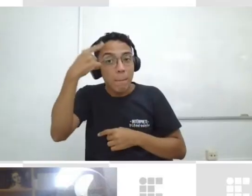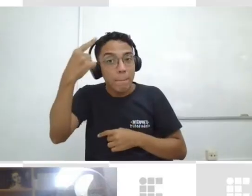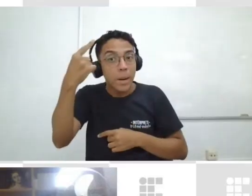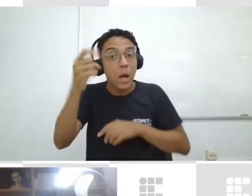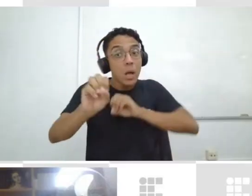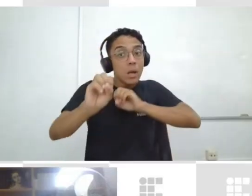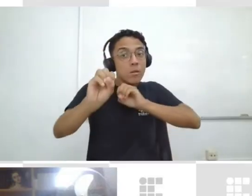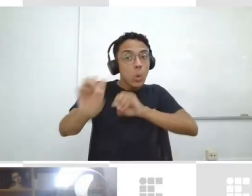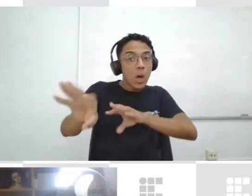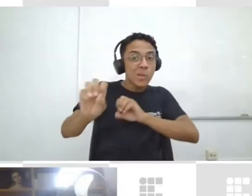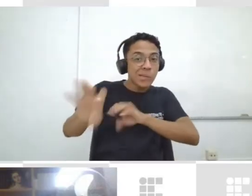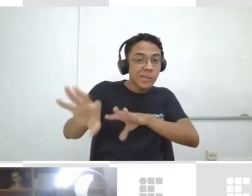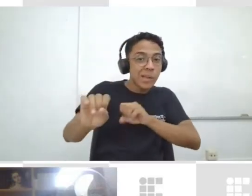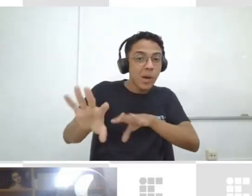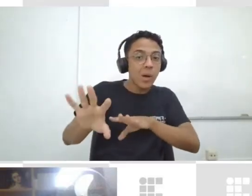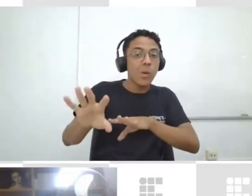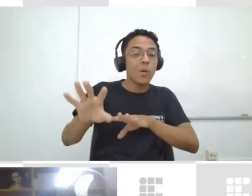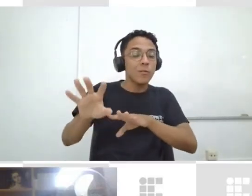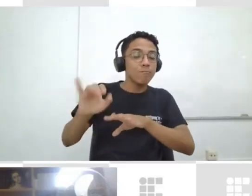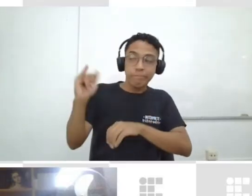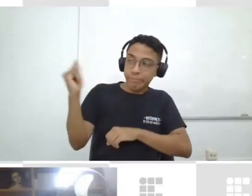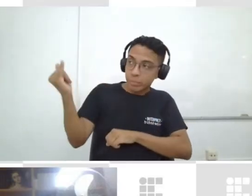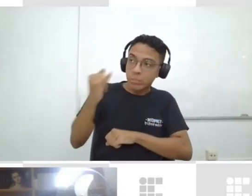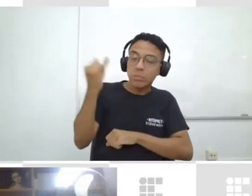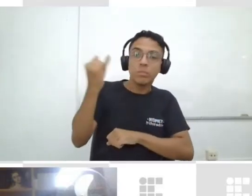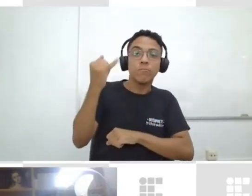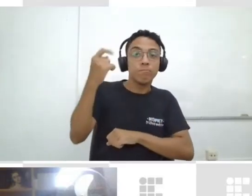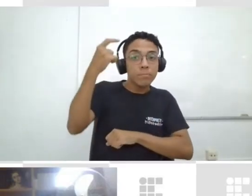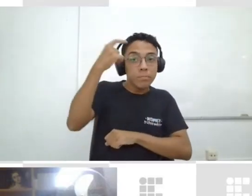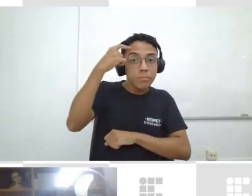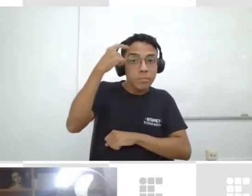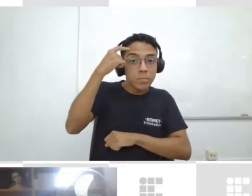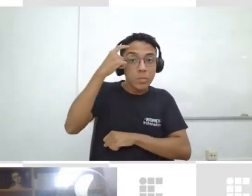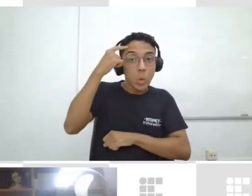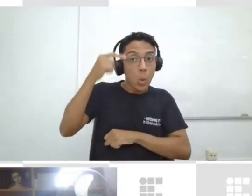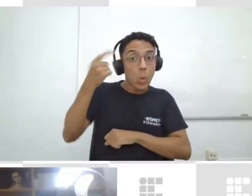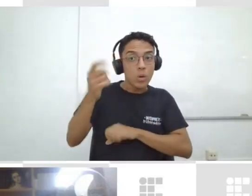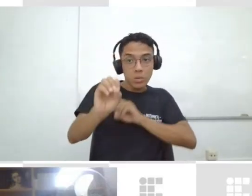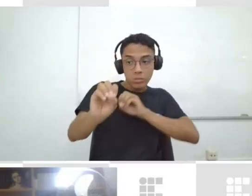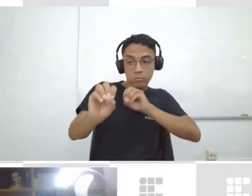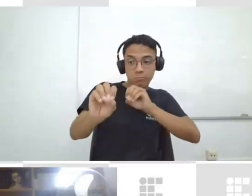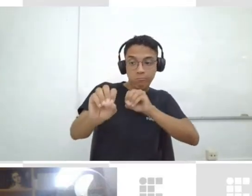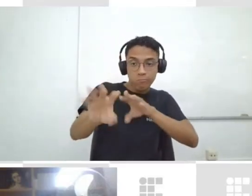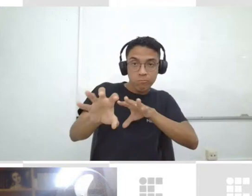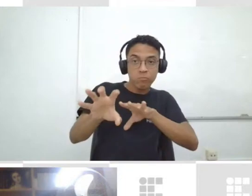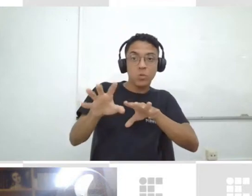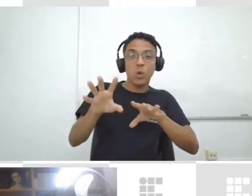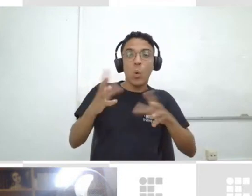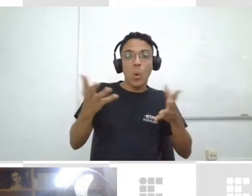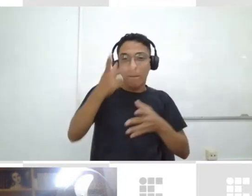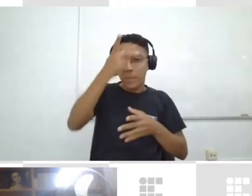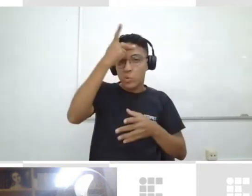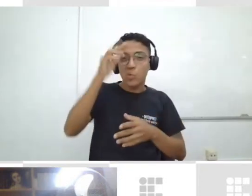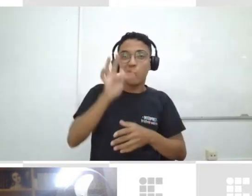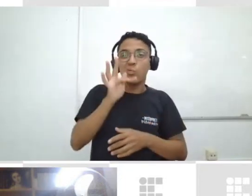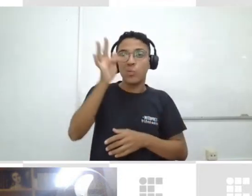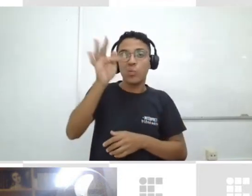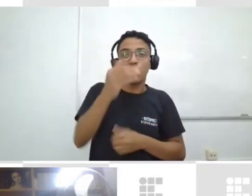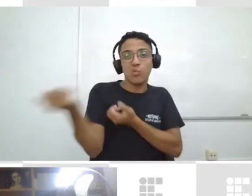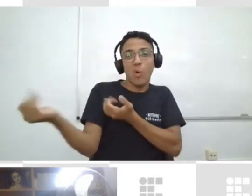né, em relação a essa questão. Nós temos que pensar hoje a educação, a formação do jovem hoje tem que ser uma